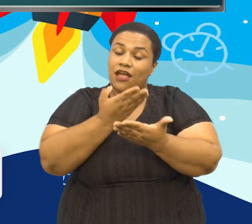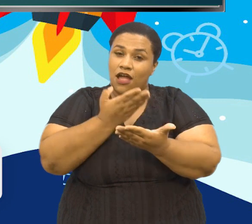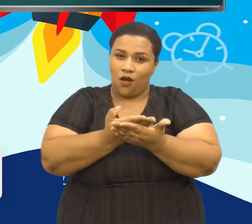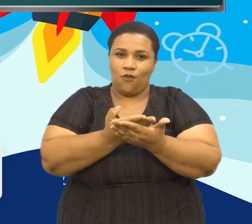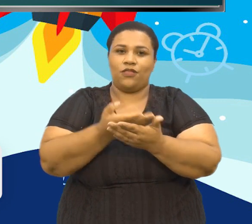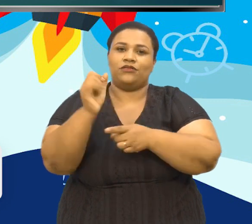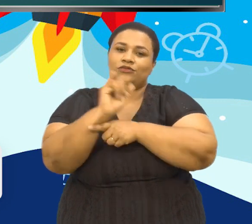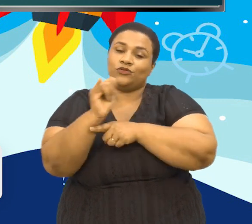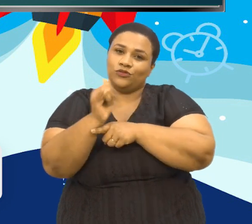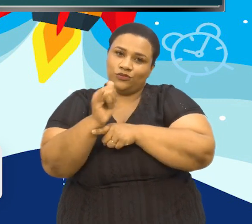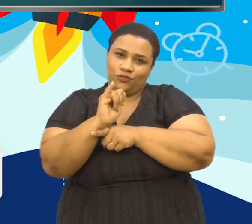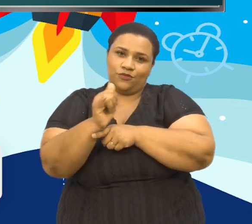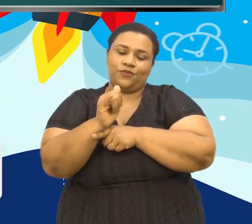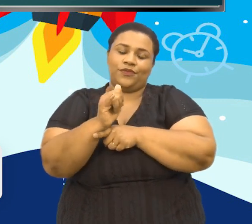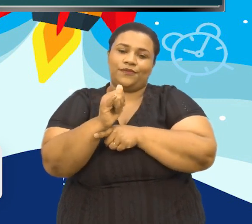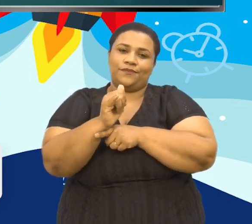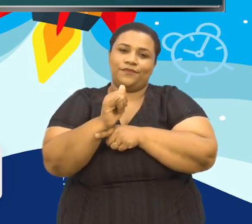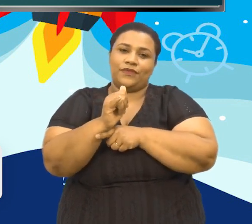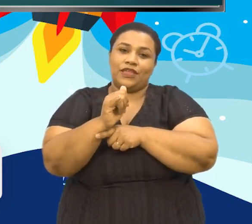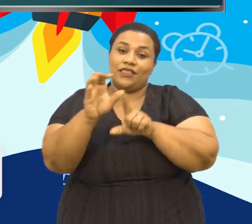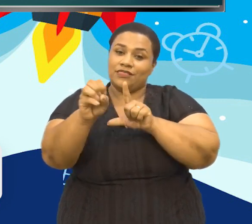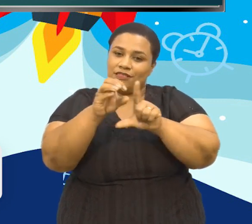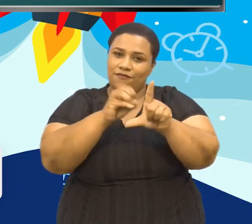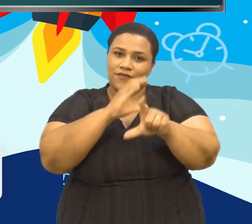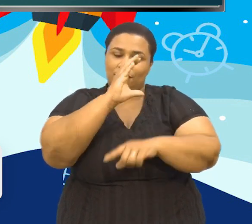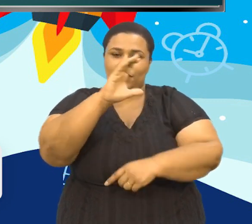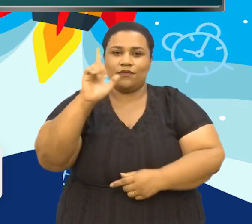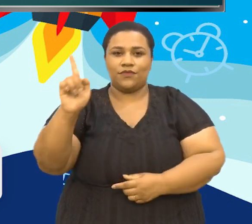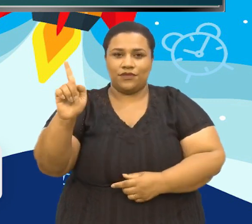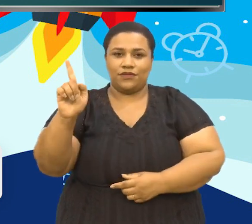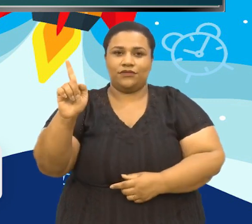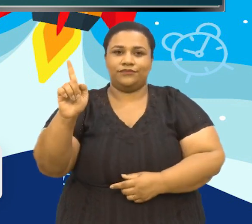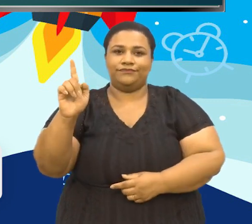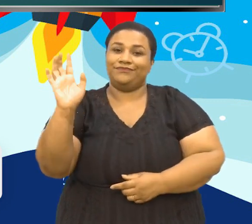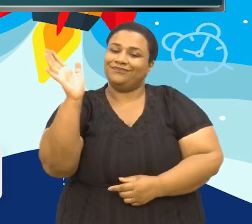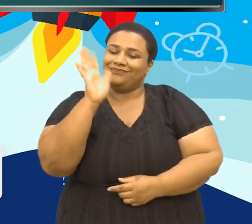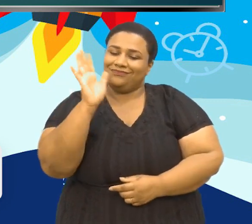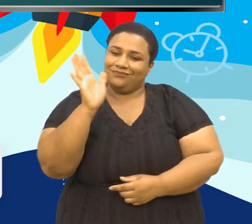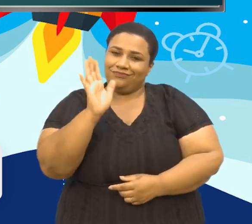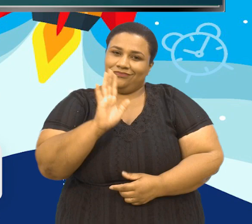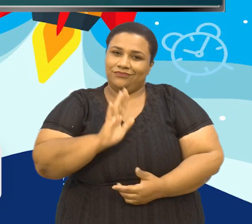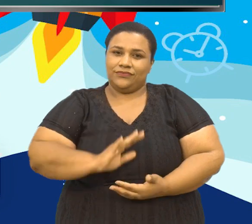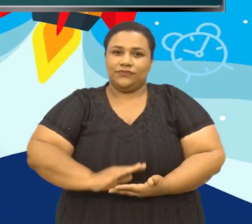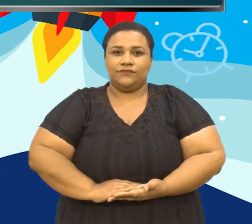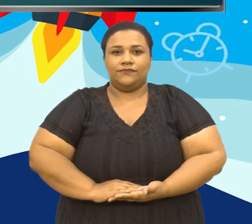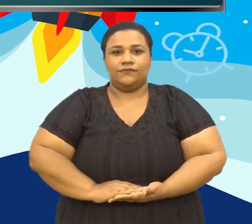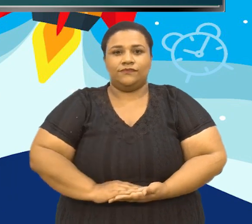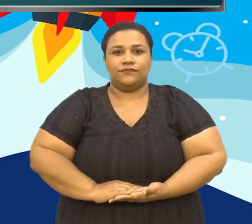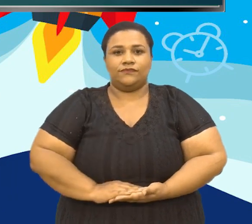esta e outras aulas no nosso canal no YouTube, TV Remy Campo Grande. Até a próxima aula!